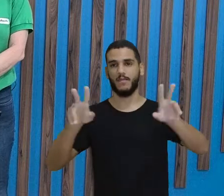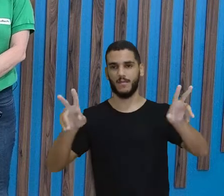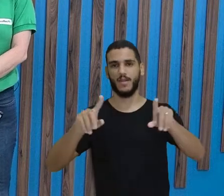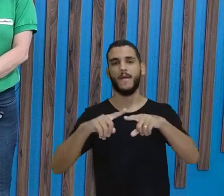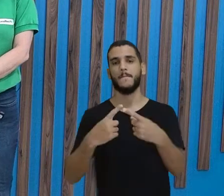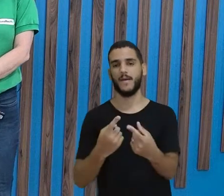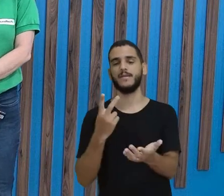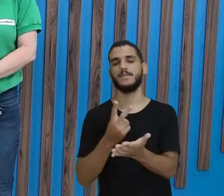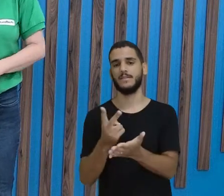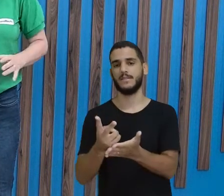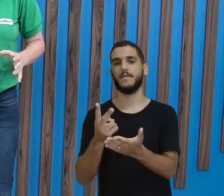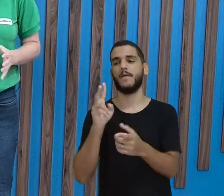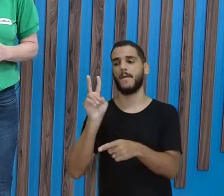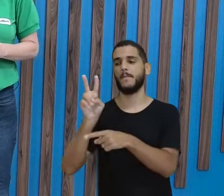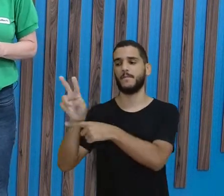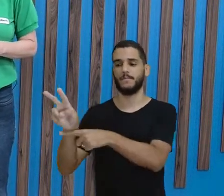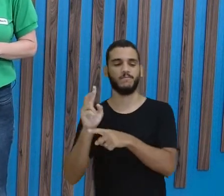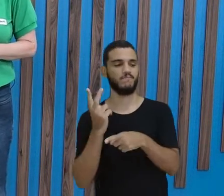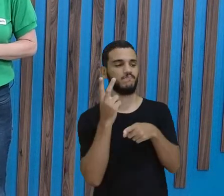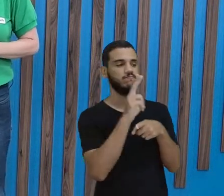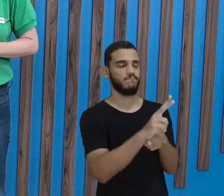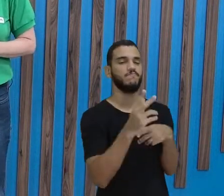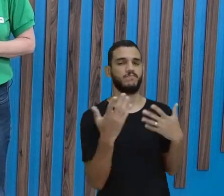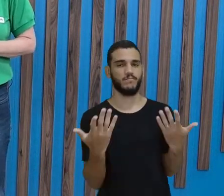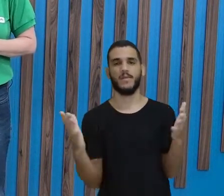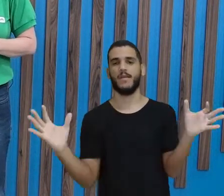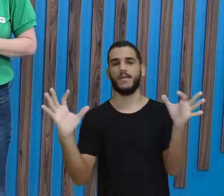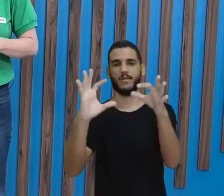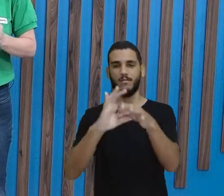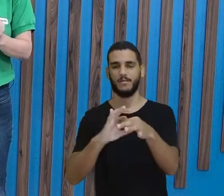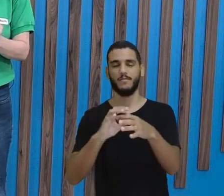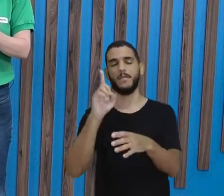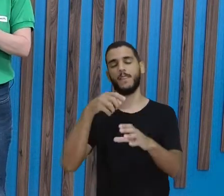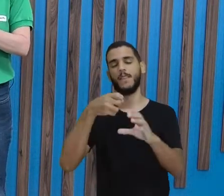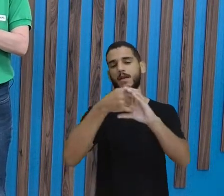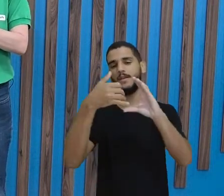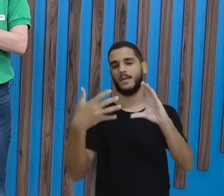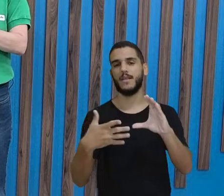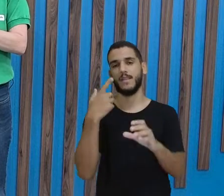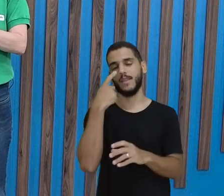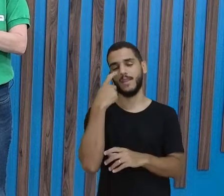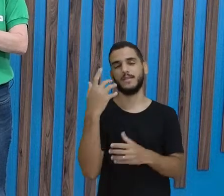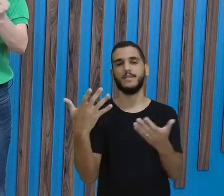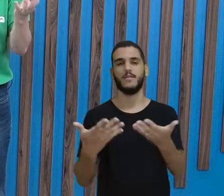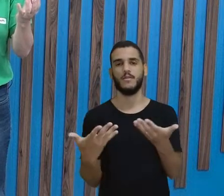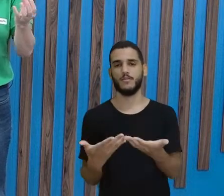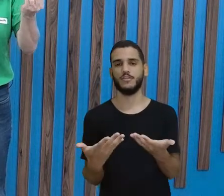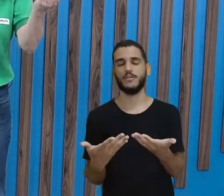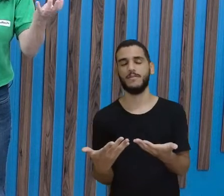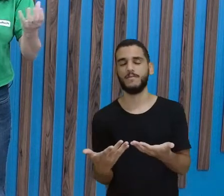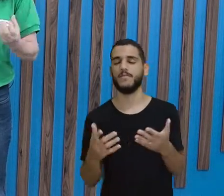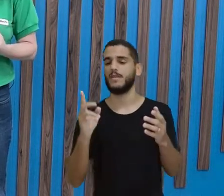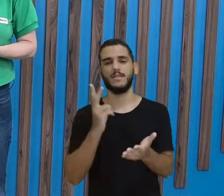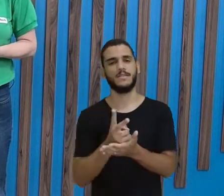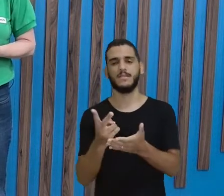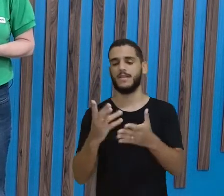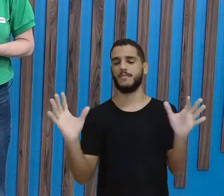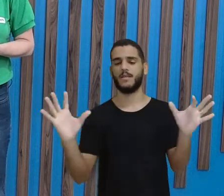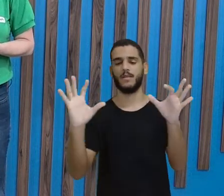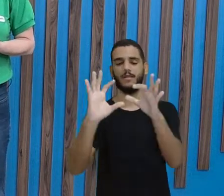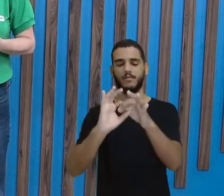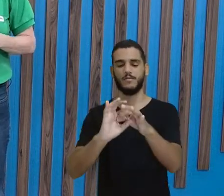temos aí o comércio, né, um shopping bem bonito, bem organizado na época do Natal. Então, são áreas